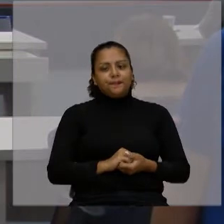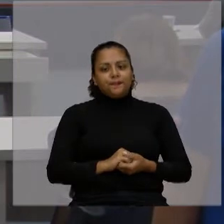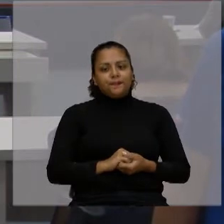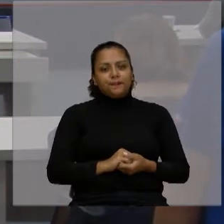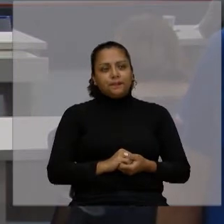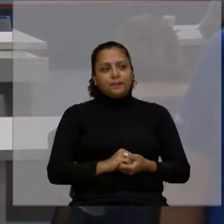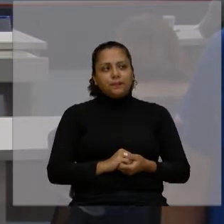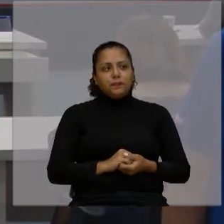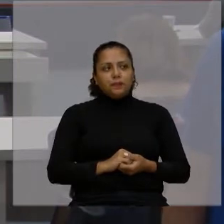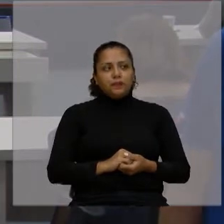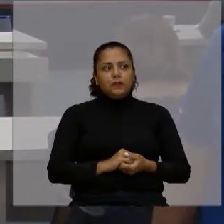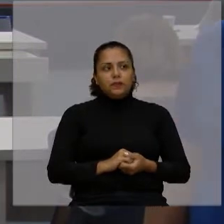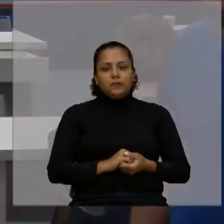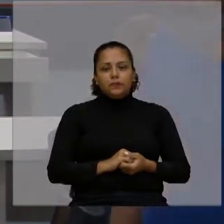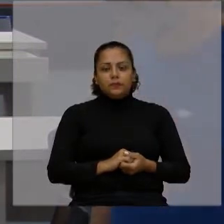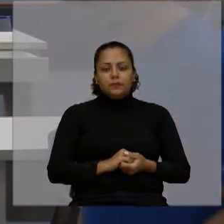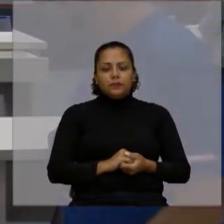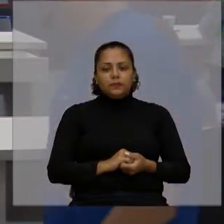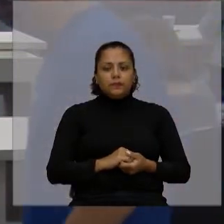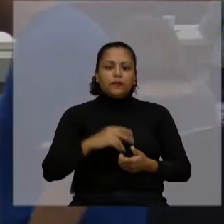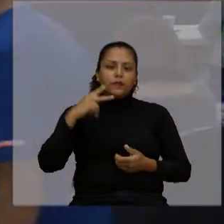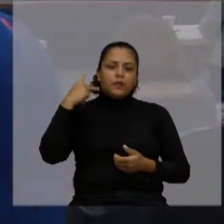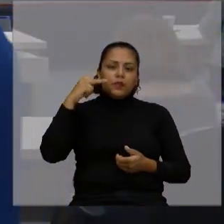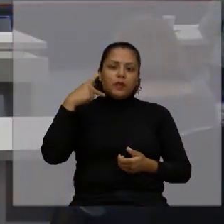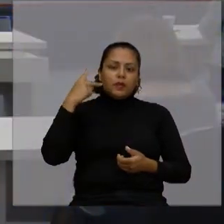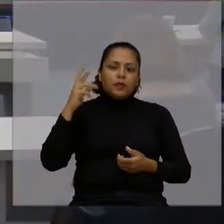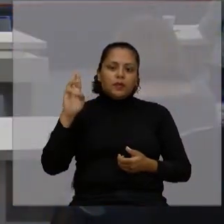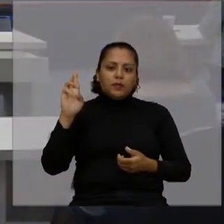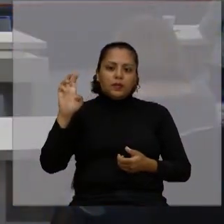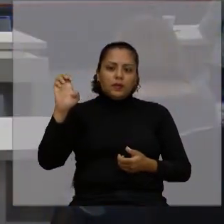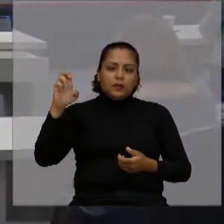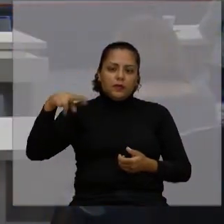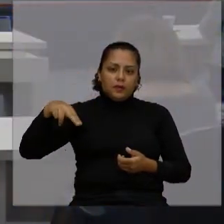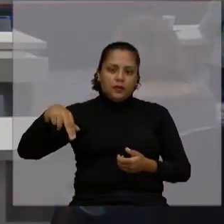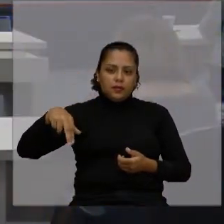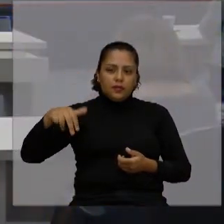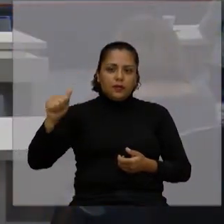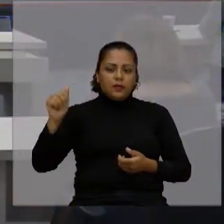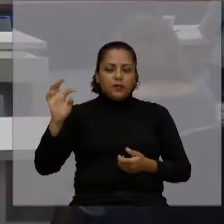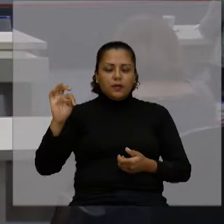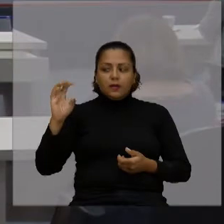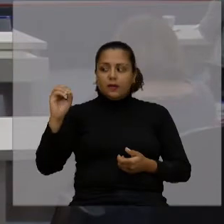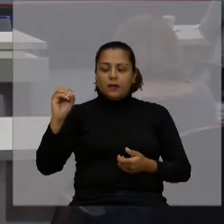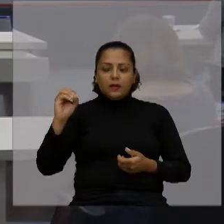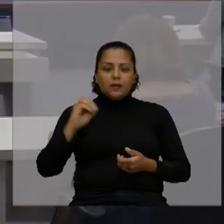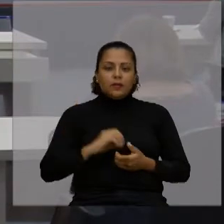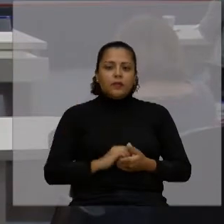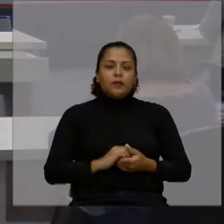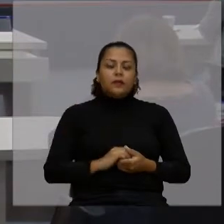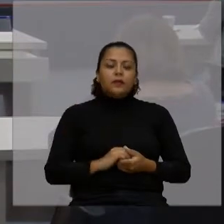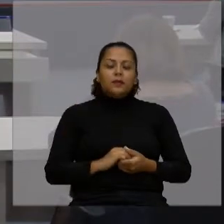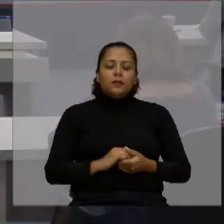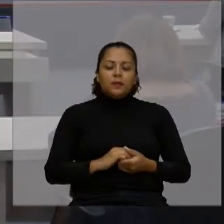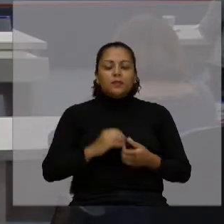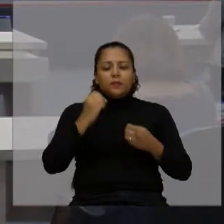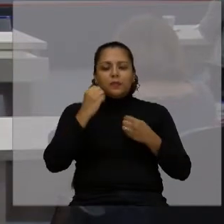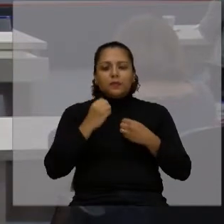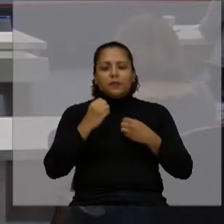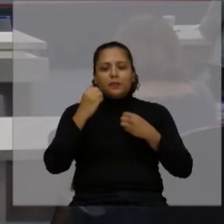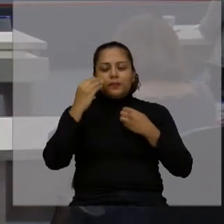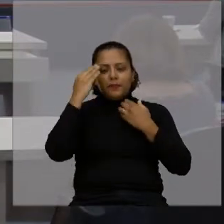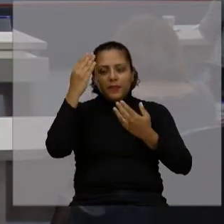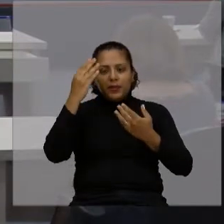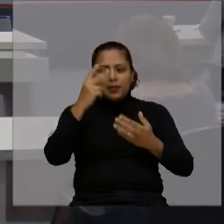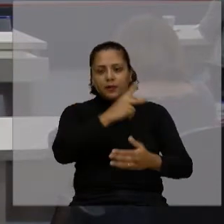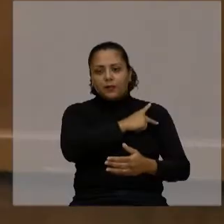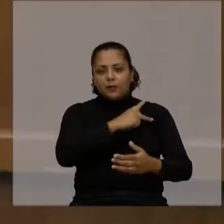Com a palavra o vereador Renato Santiago. Obrigado, presidente. Doutor Zé Cláudio. Eu